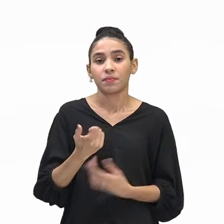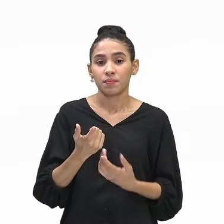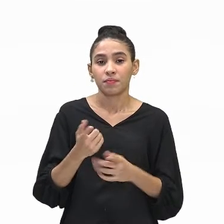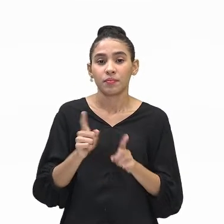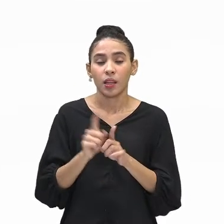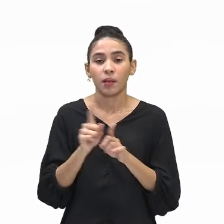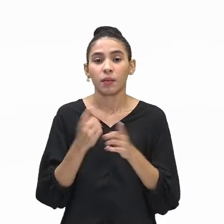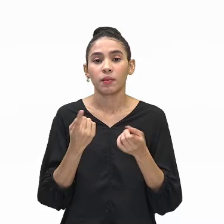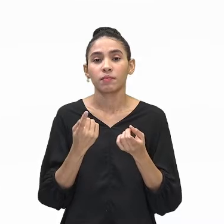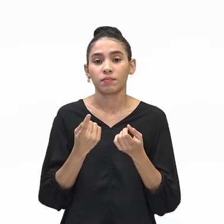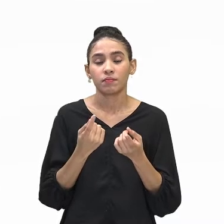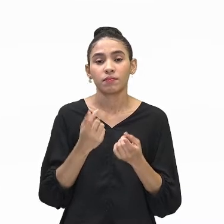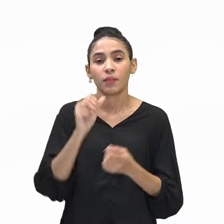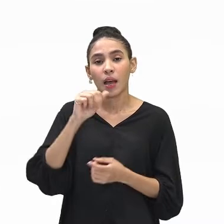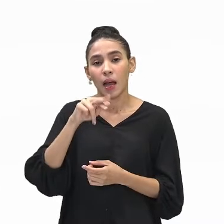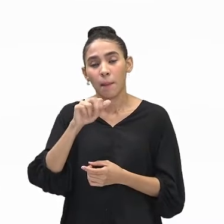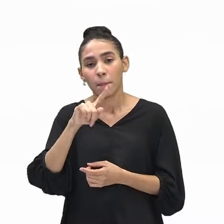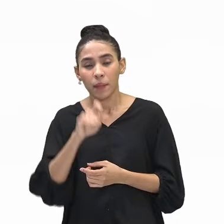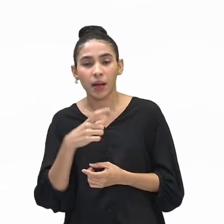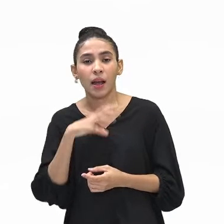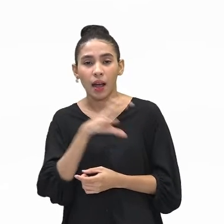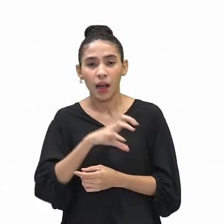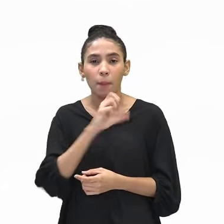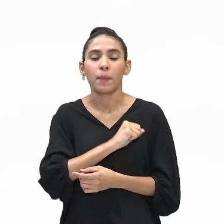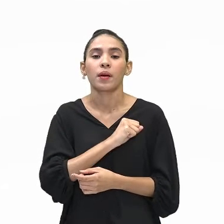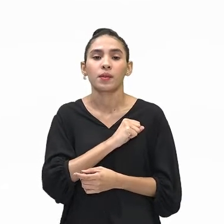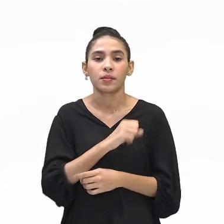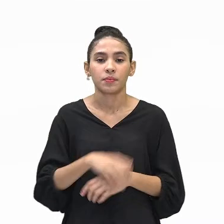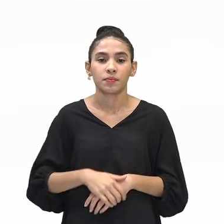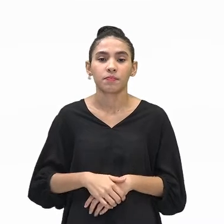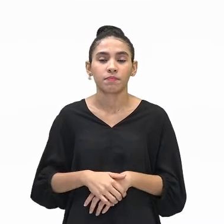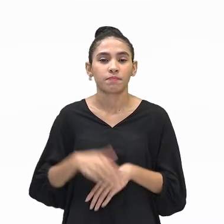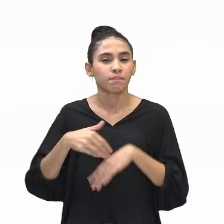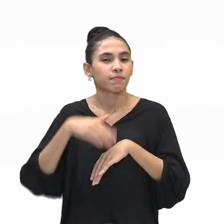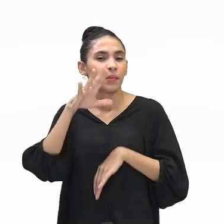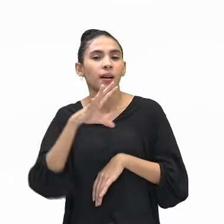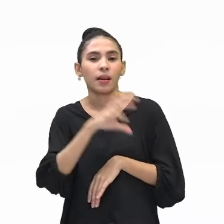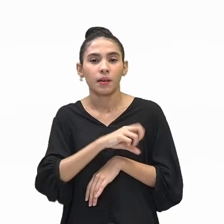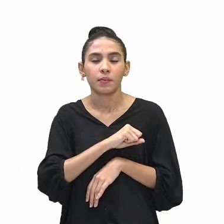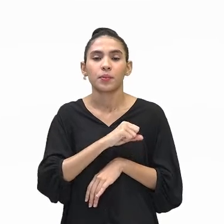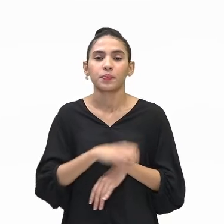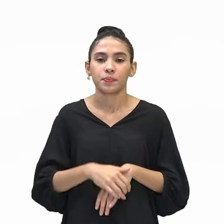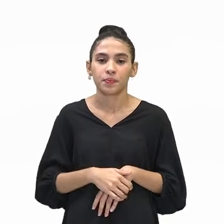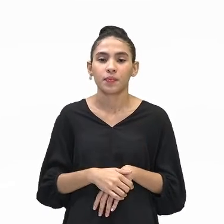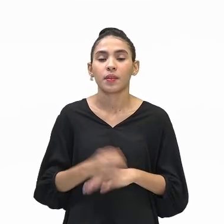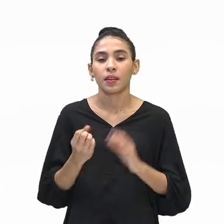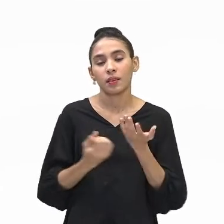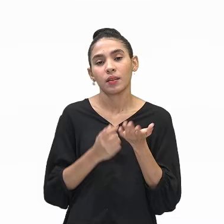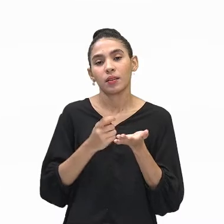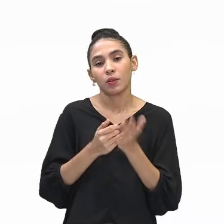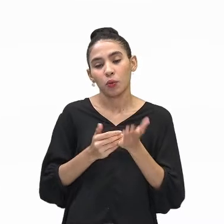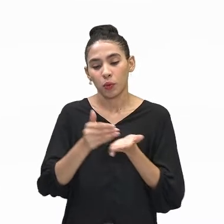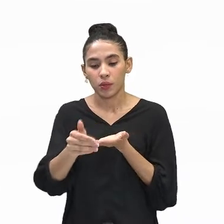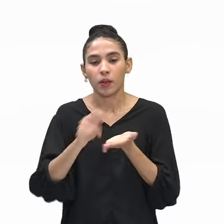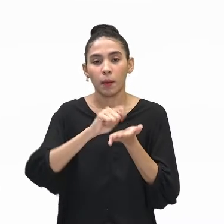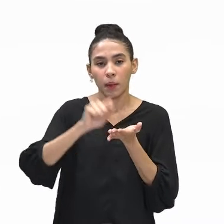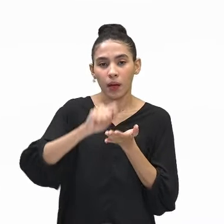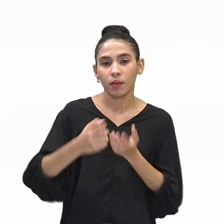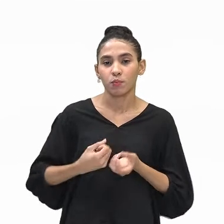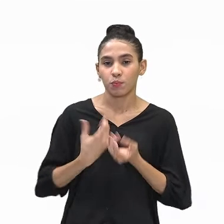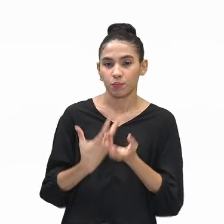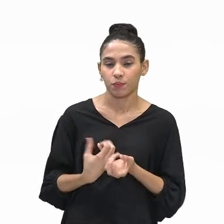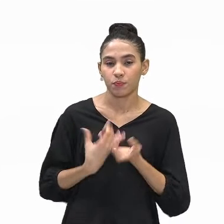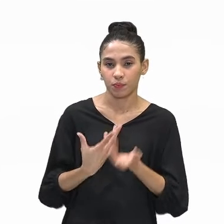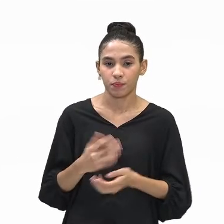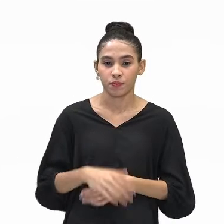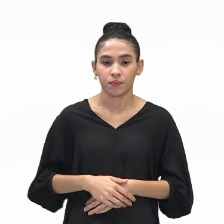Tomás Antônio Gonzaga amou, né? Por isso que nós chamamos de amante, a pessoa que ele mais amou, e ele fez aí o poema para ela, tá bom?